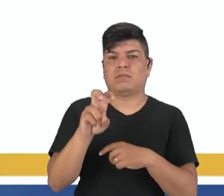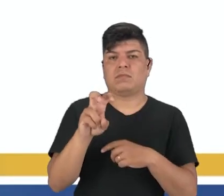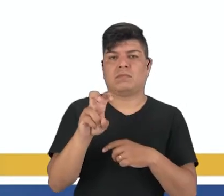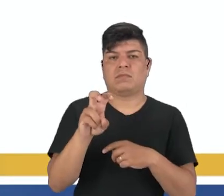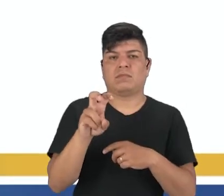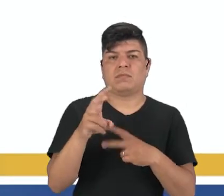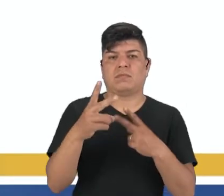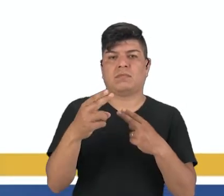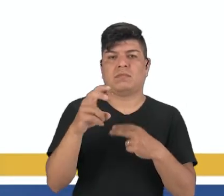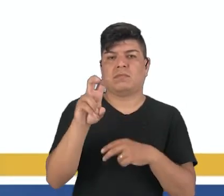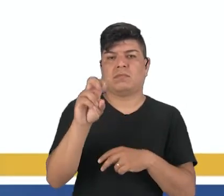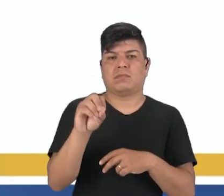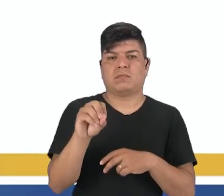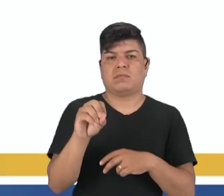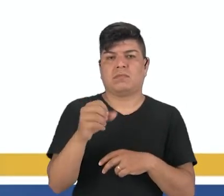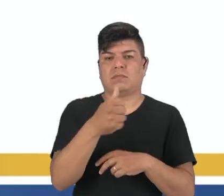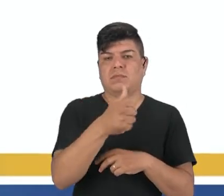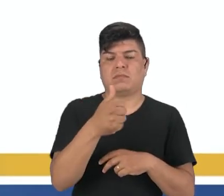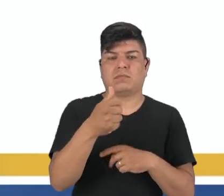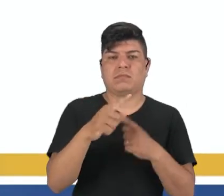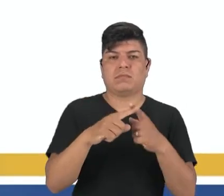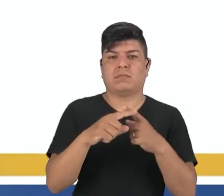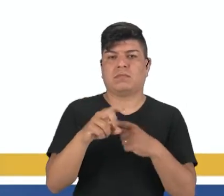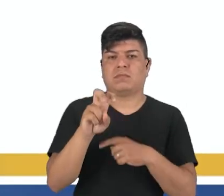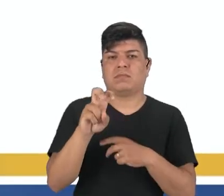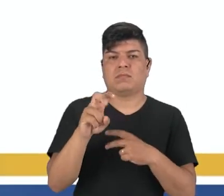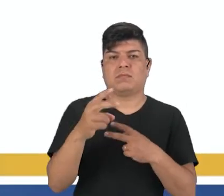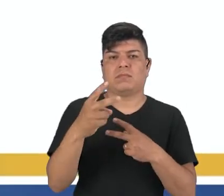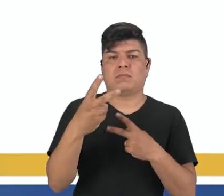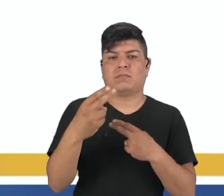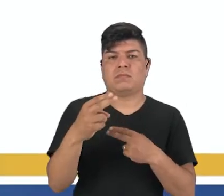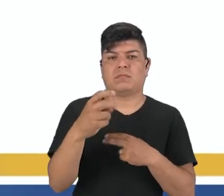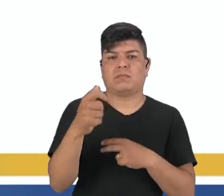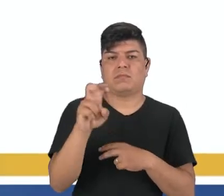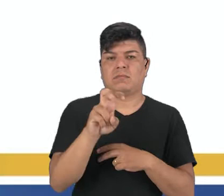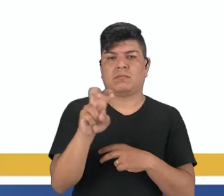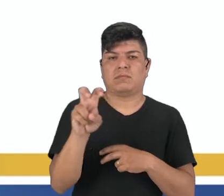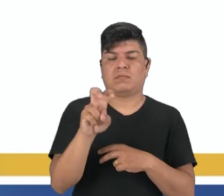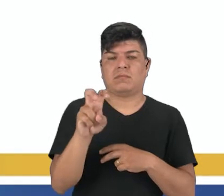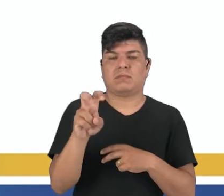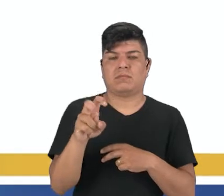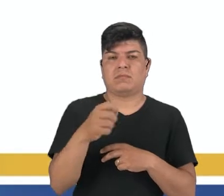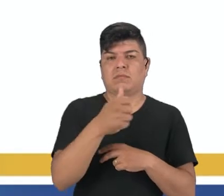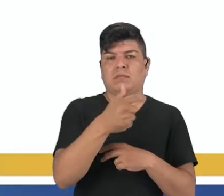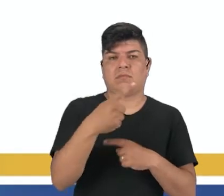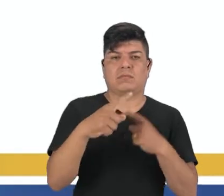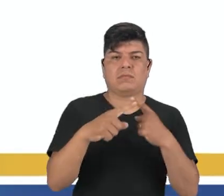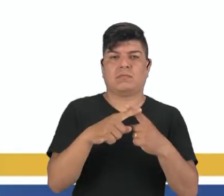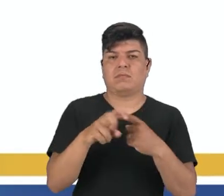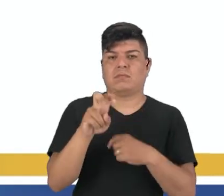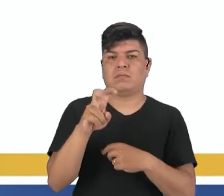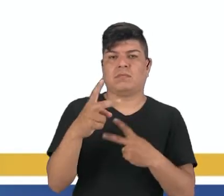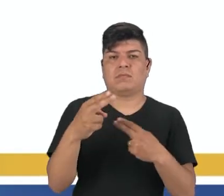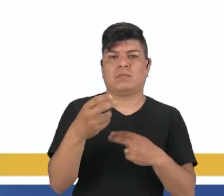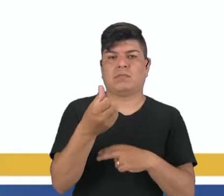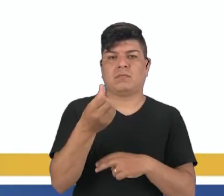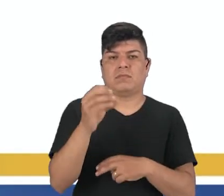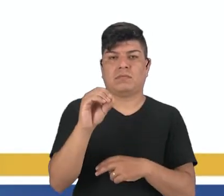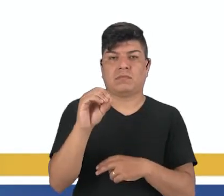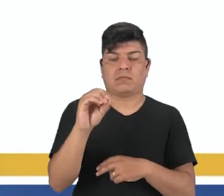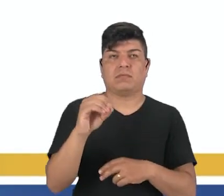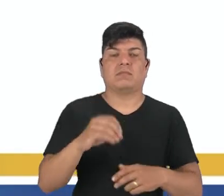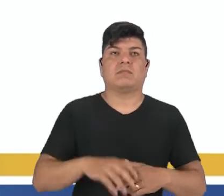5, 50. 11 vezes o número 5, 55. 12 vezes o número 5,